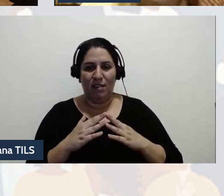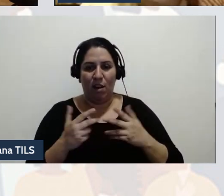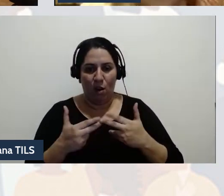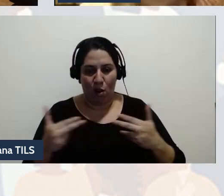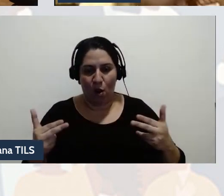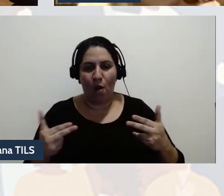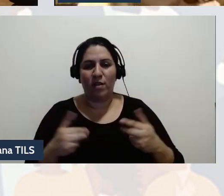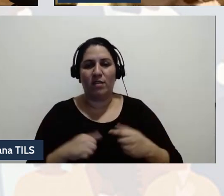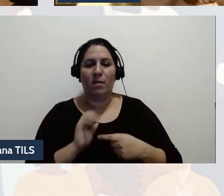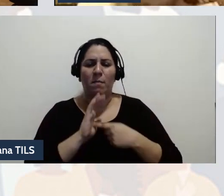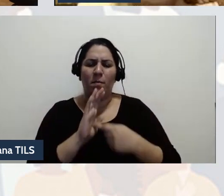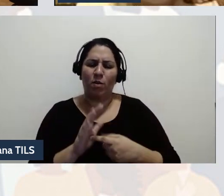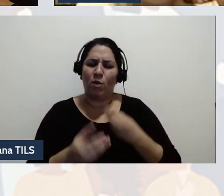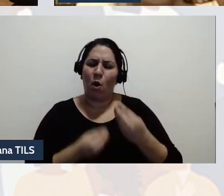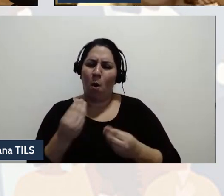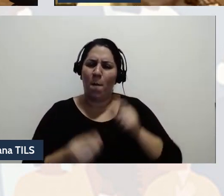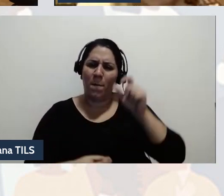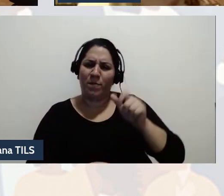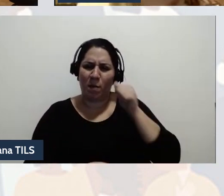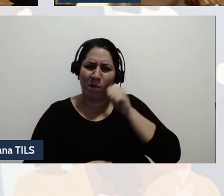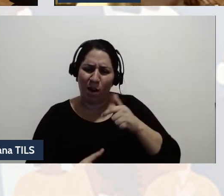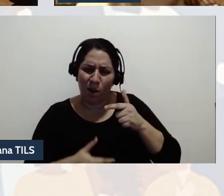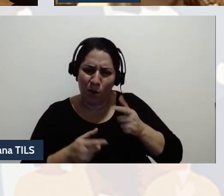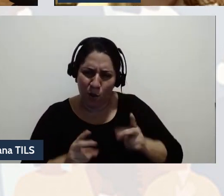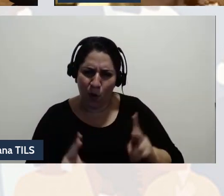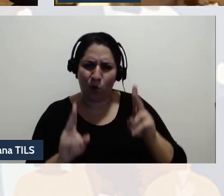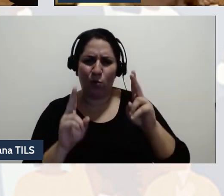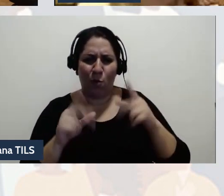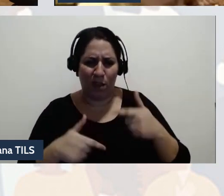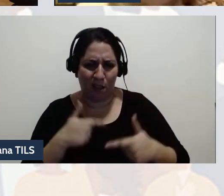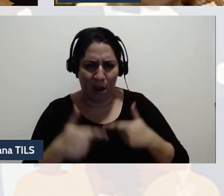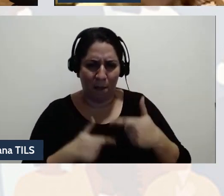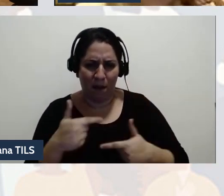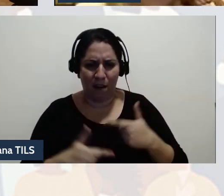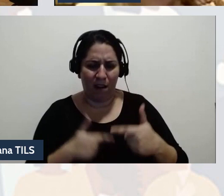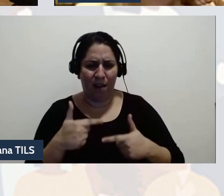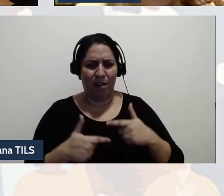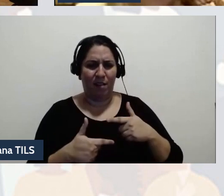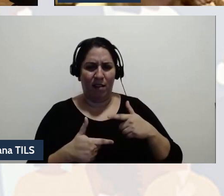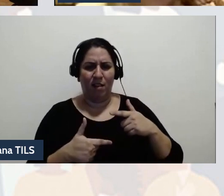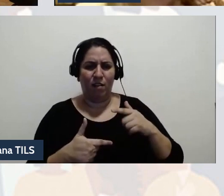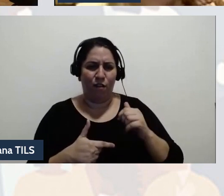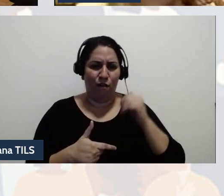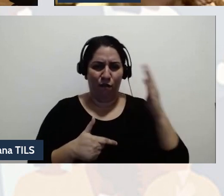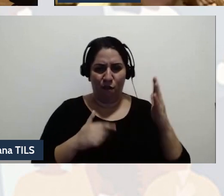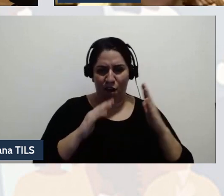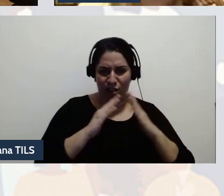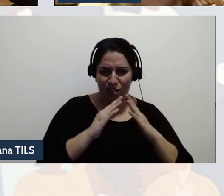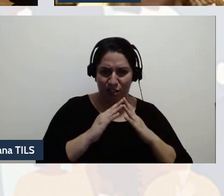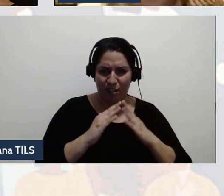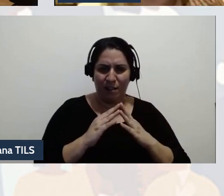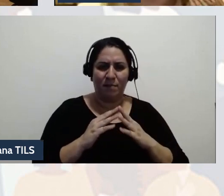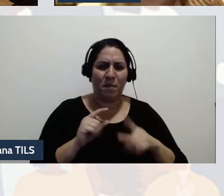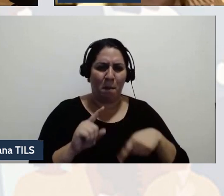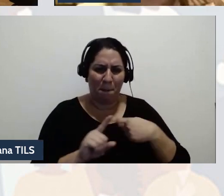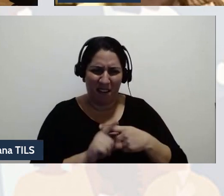Como que uma mulher continua trabalhando, né? Continua trabalhando fora de casa e ainda